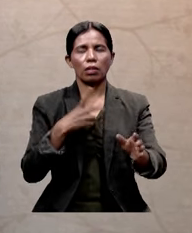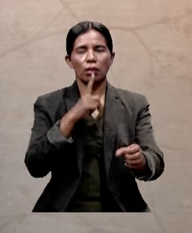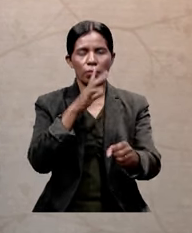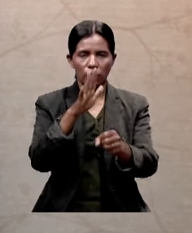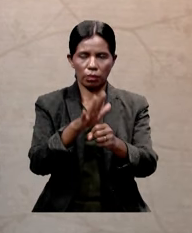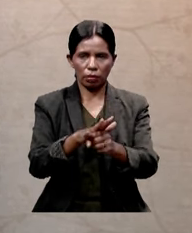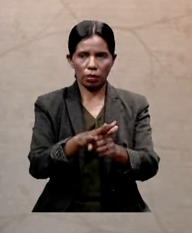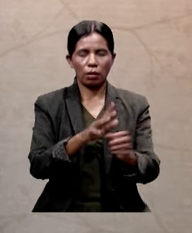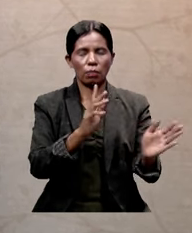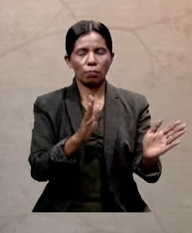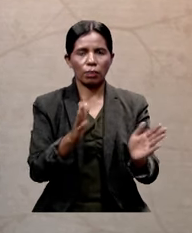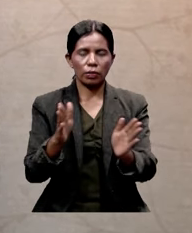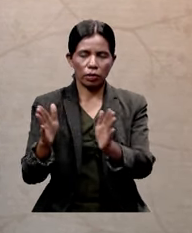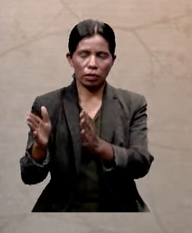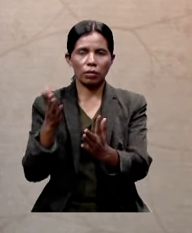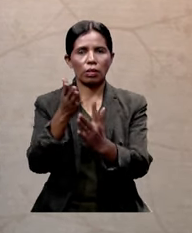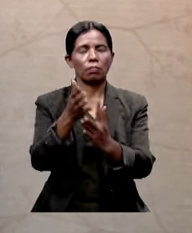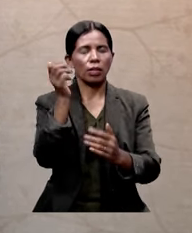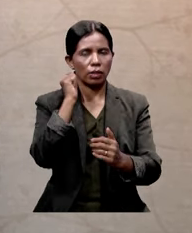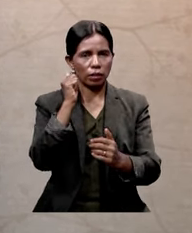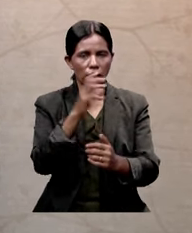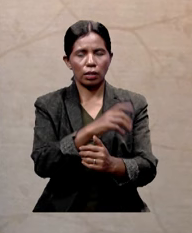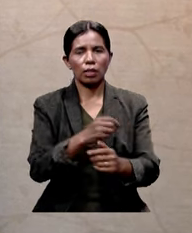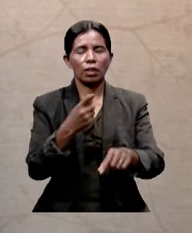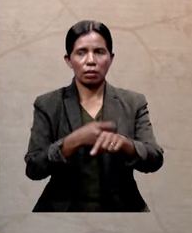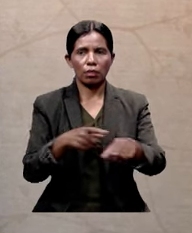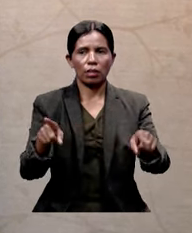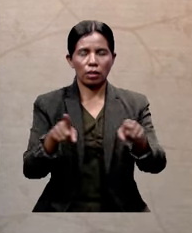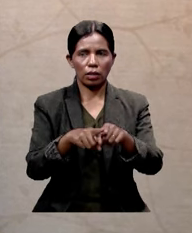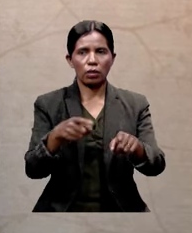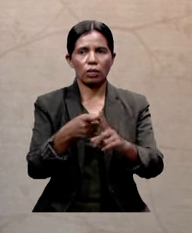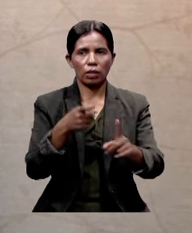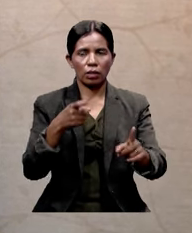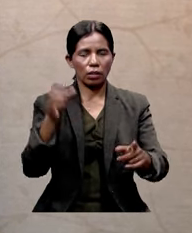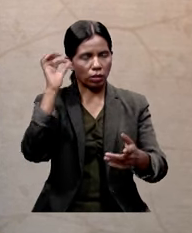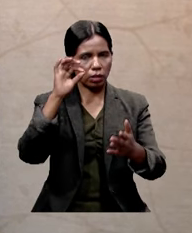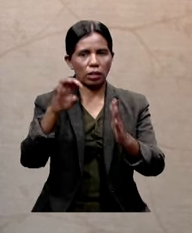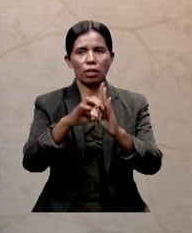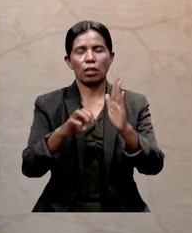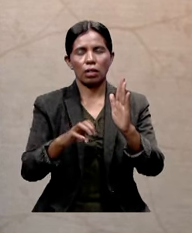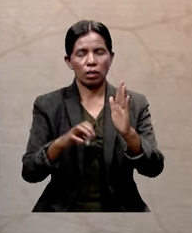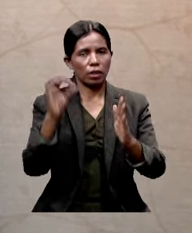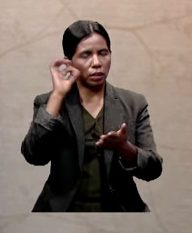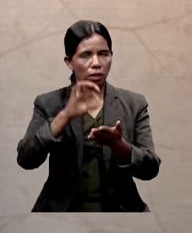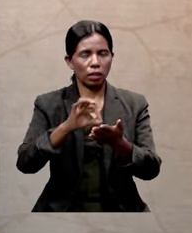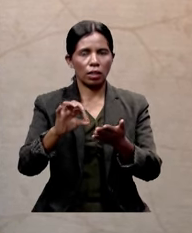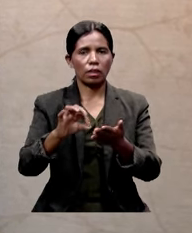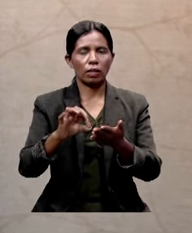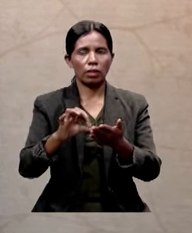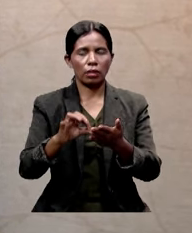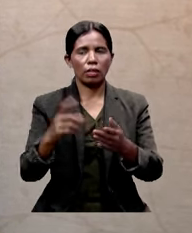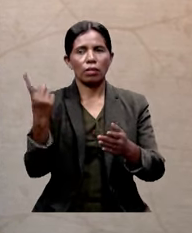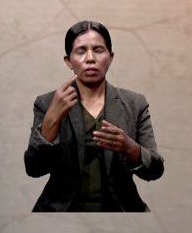vai ter processo de adesão, e no momento, se lança, né, fosse parte secretariado. Sempre